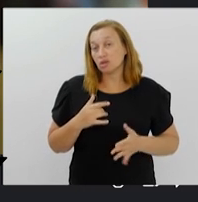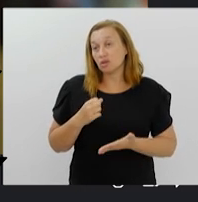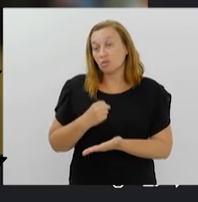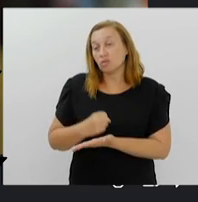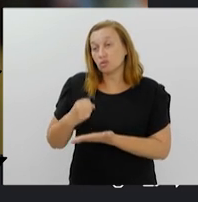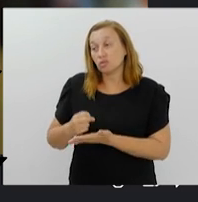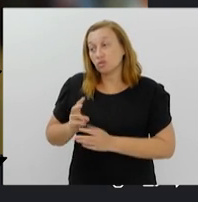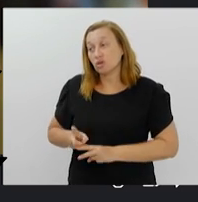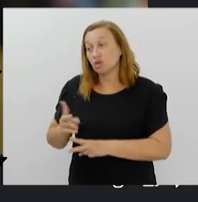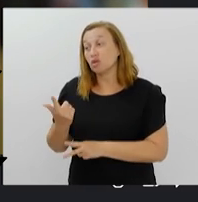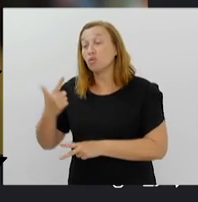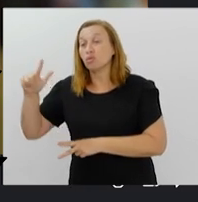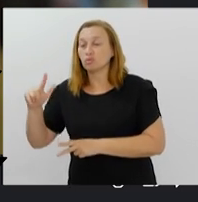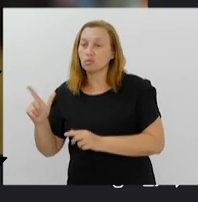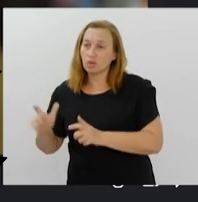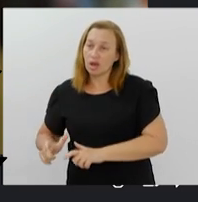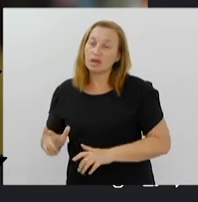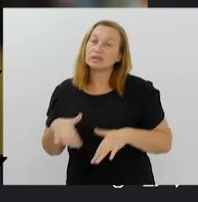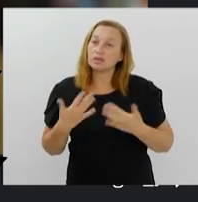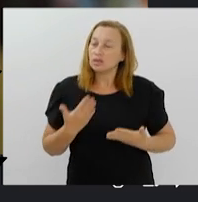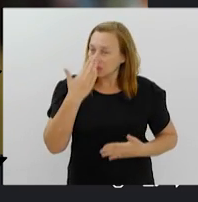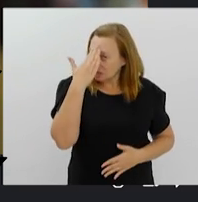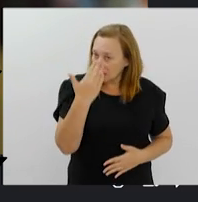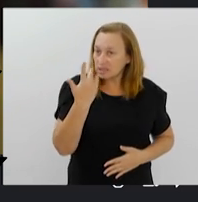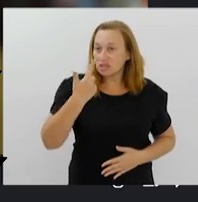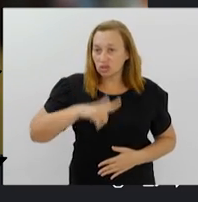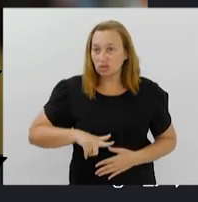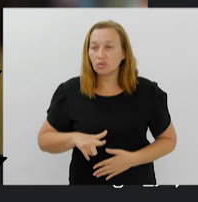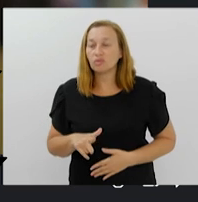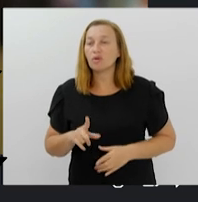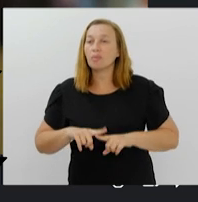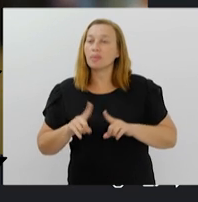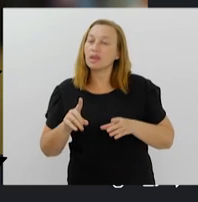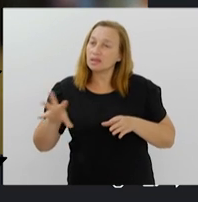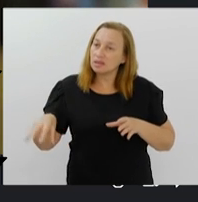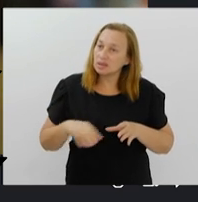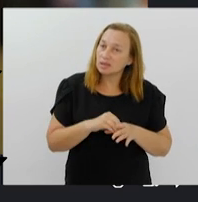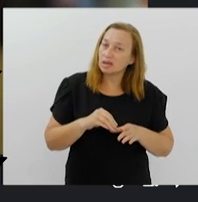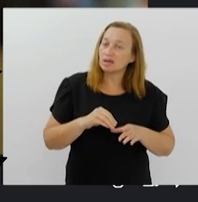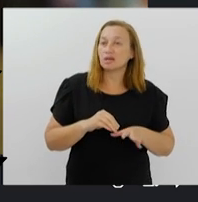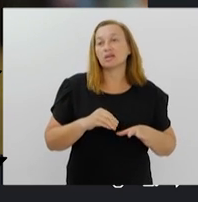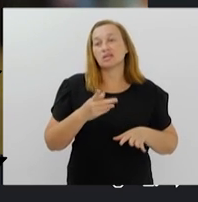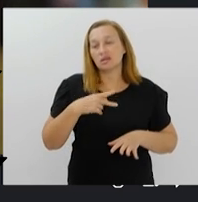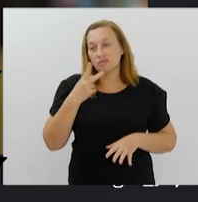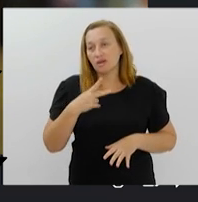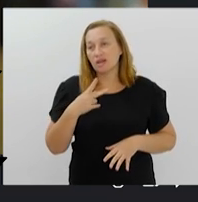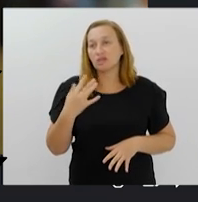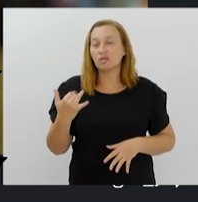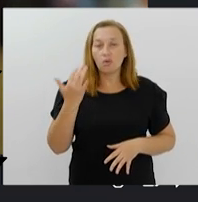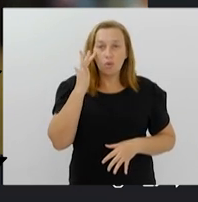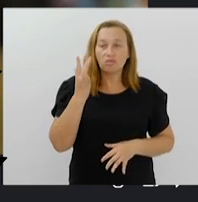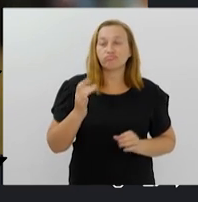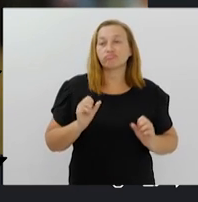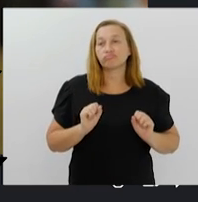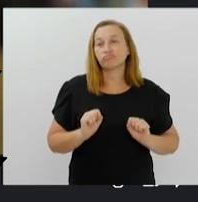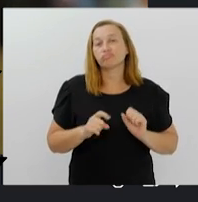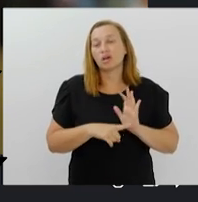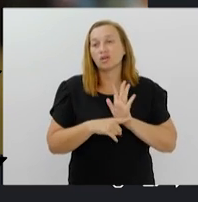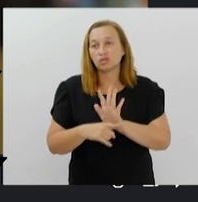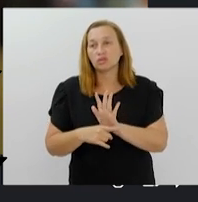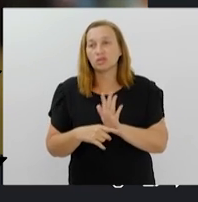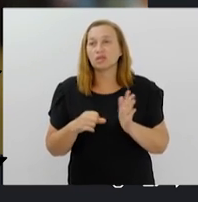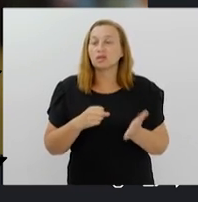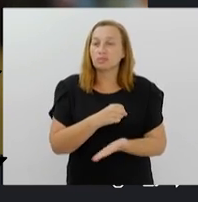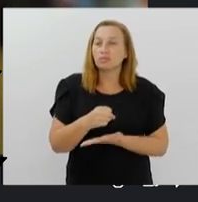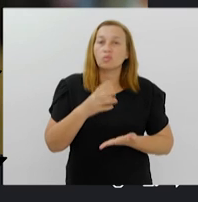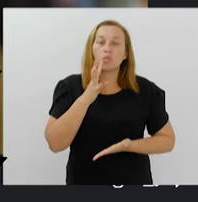portanto eu queria eh agradecer novamente mas acrescentar esses elementos porque eu acho que eles podem ajudar a fundamentar do ponto